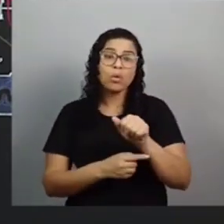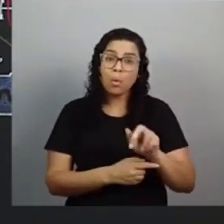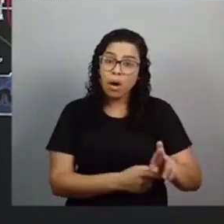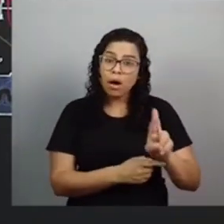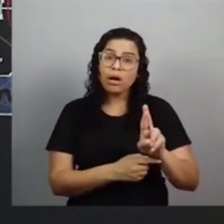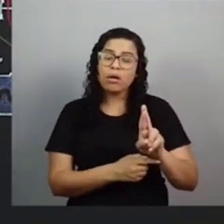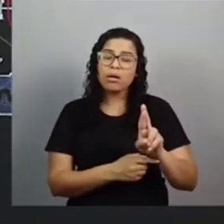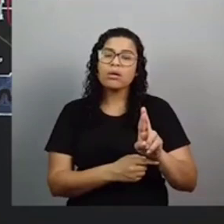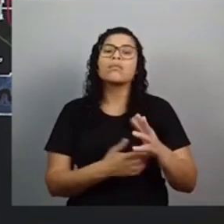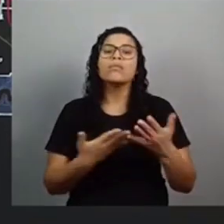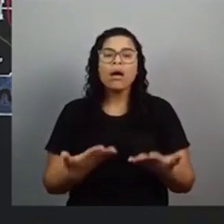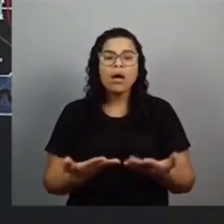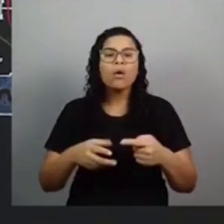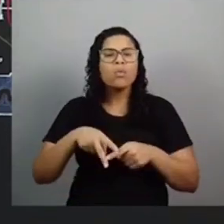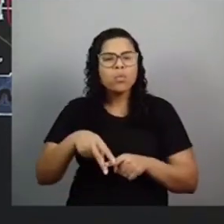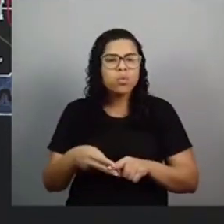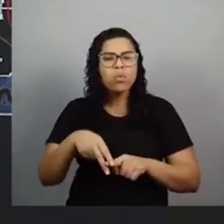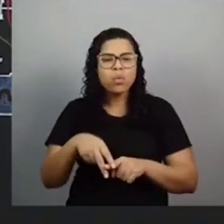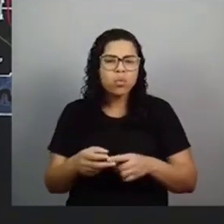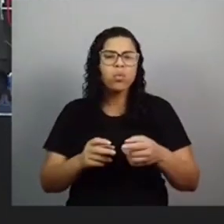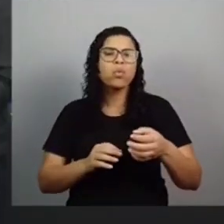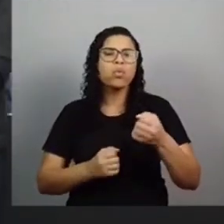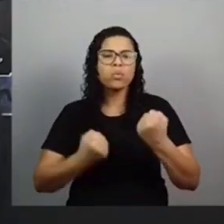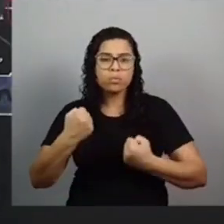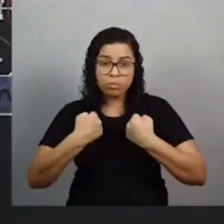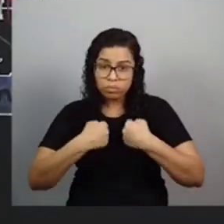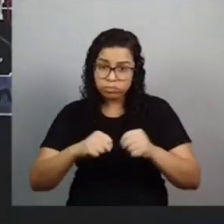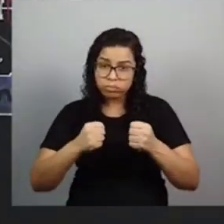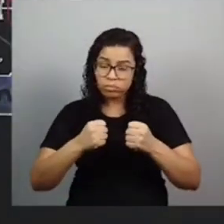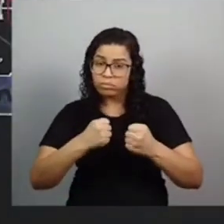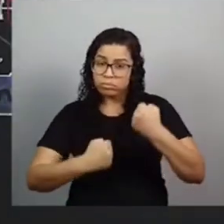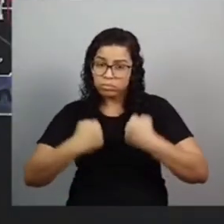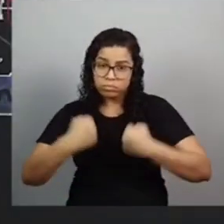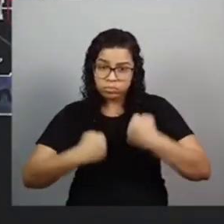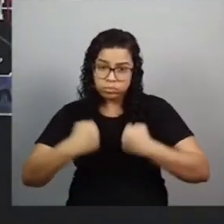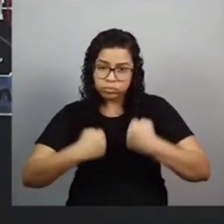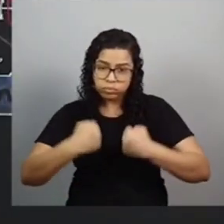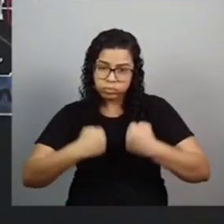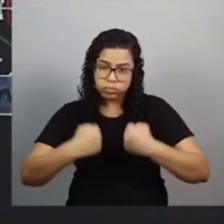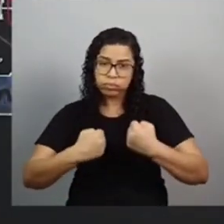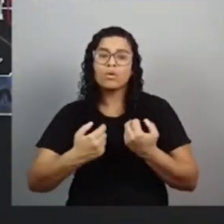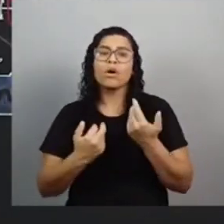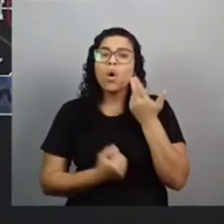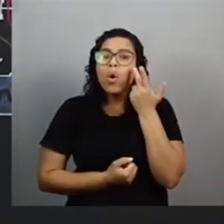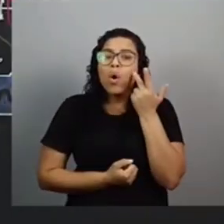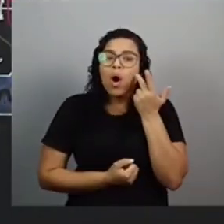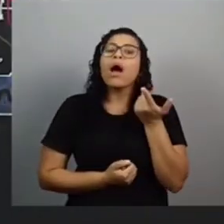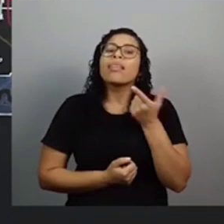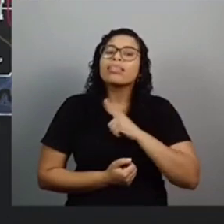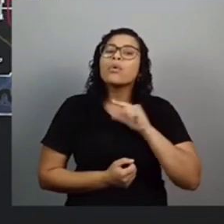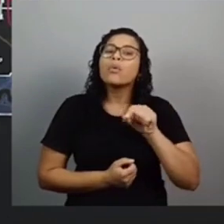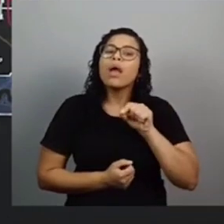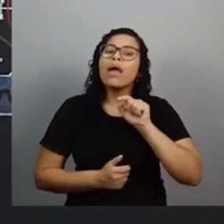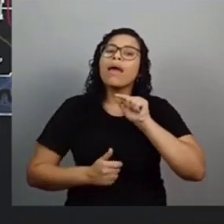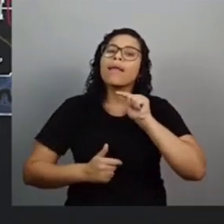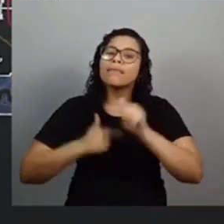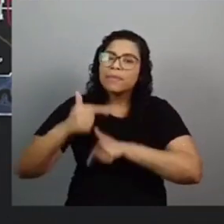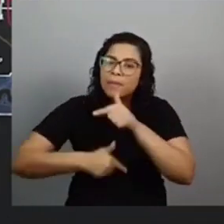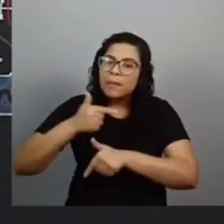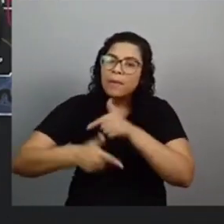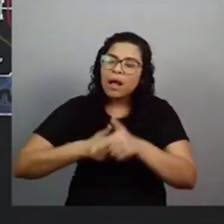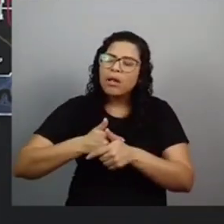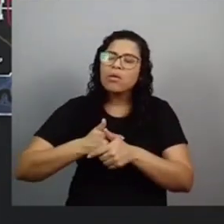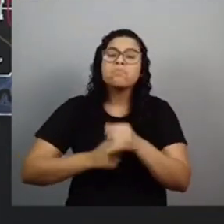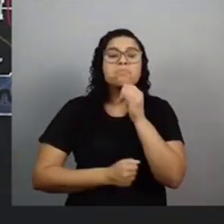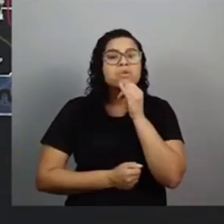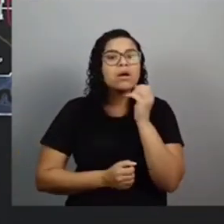e o motor vai funcionando, girando, girando, girando. Eu tenho então trabalho. O combustível acabou, a gasolina acabou. Como